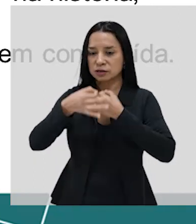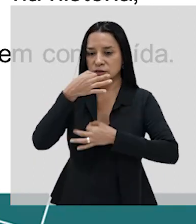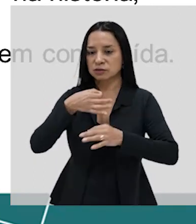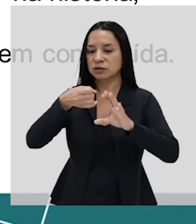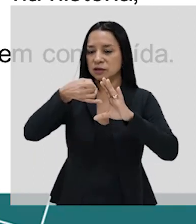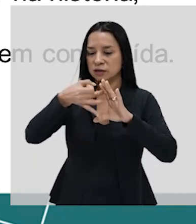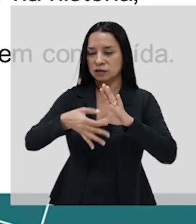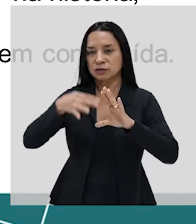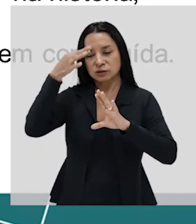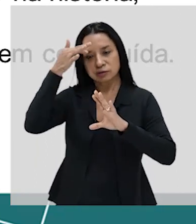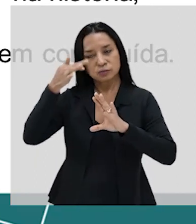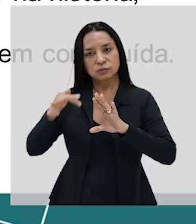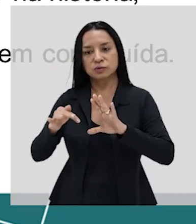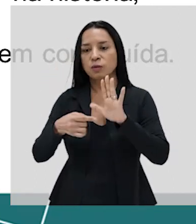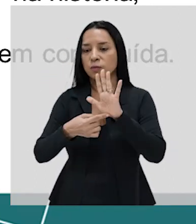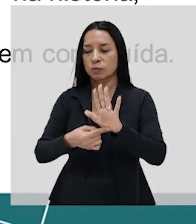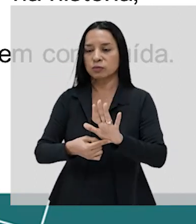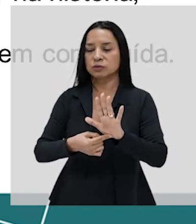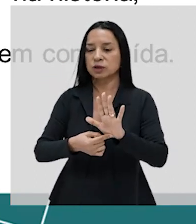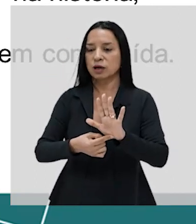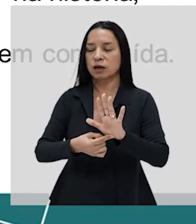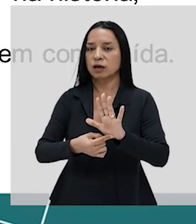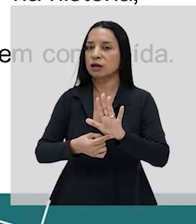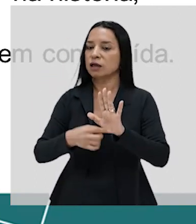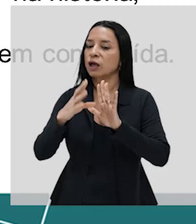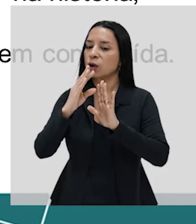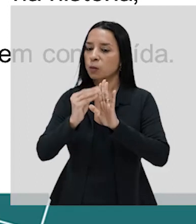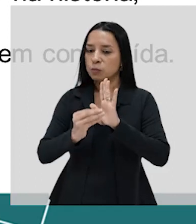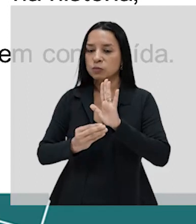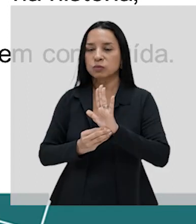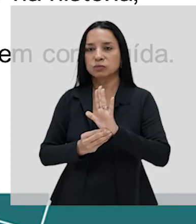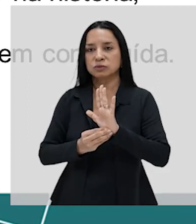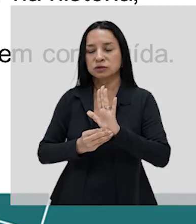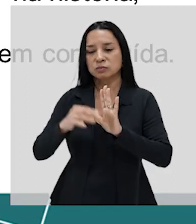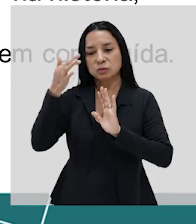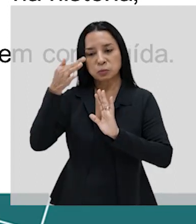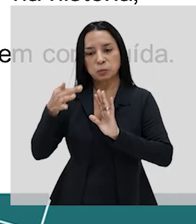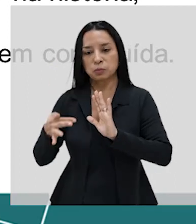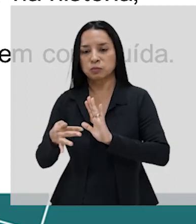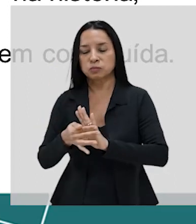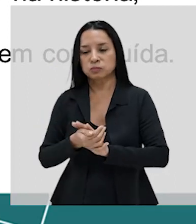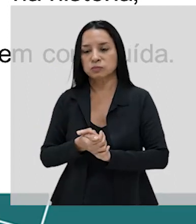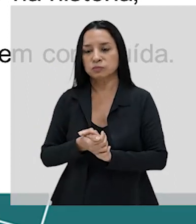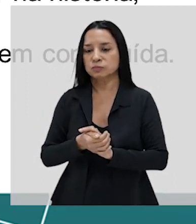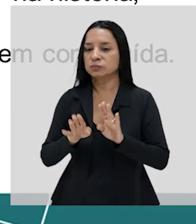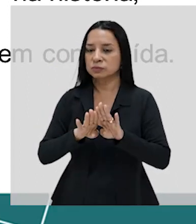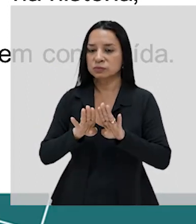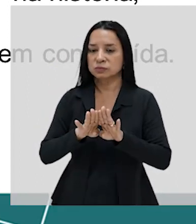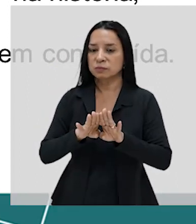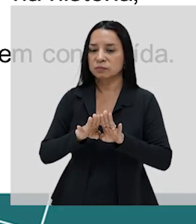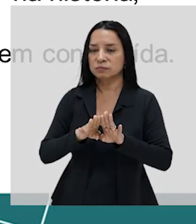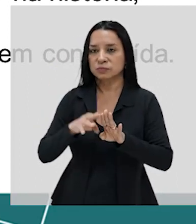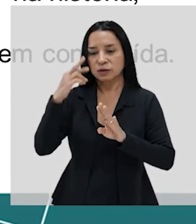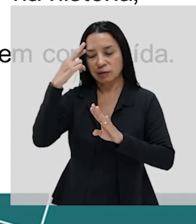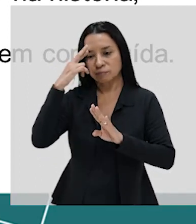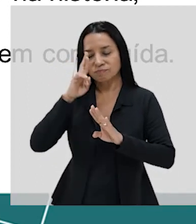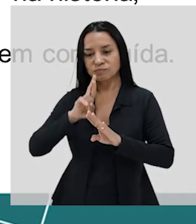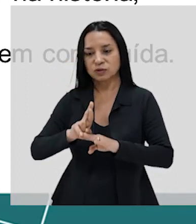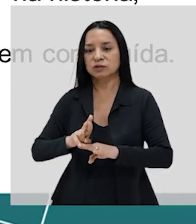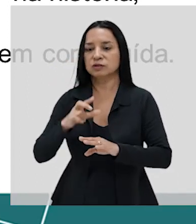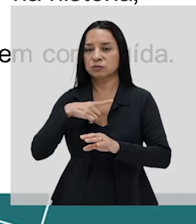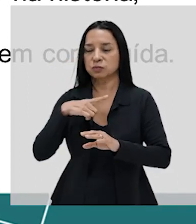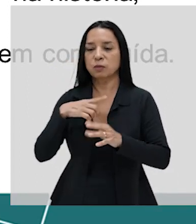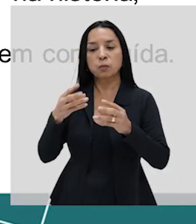para a gente um conhecimento reflexivo e crítico também. Tá? E aí, reflexão e crítica, obviamente, tem muito a ensinar a gente, tem muito a